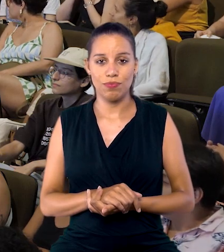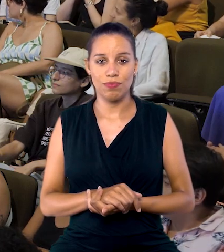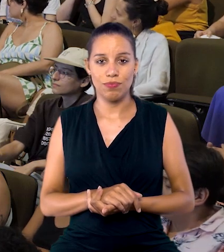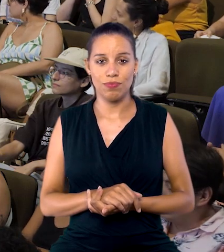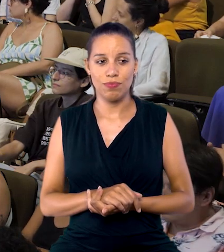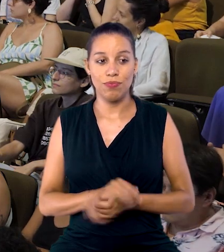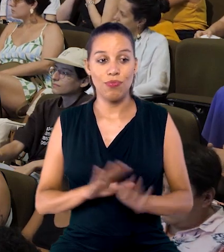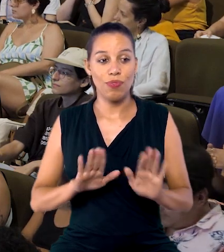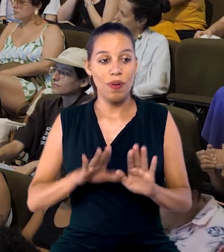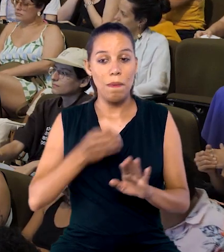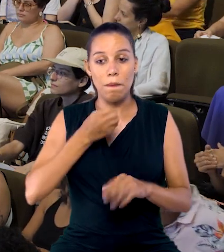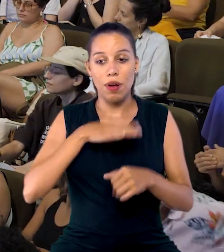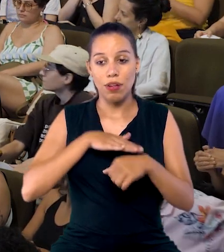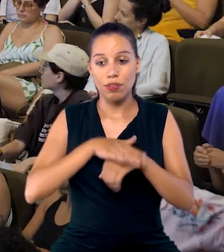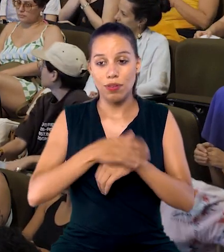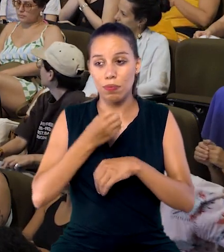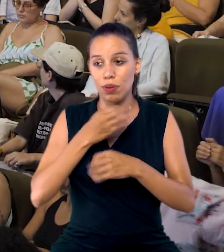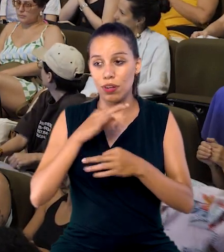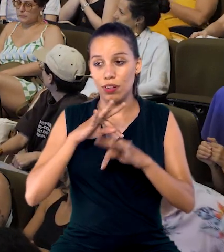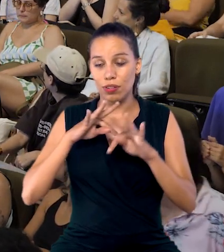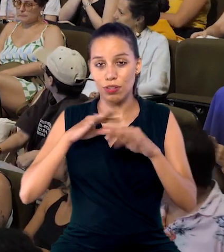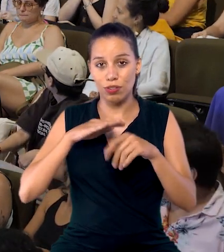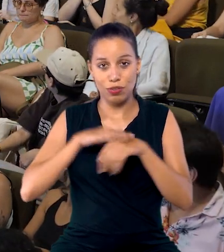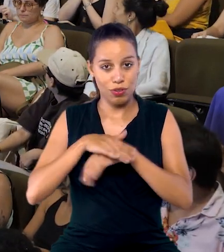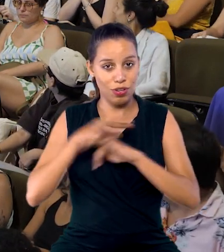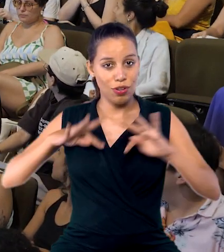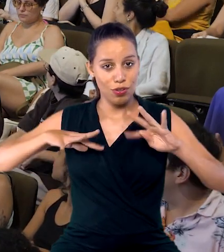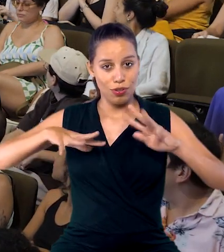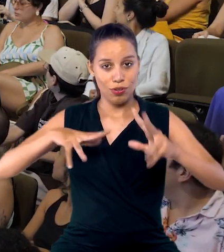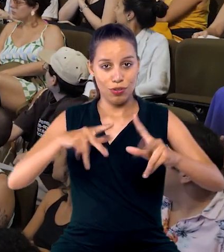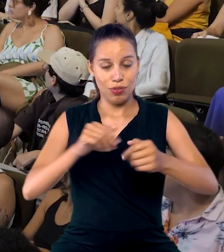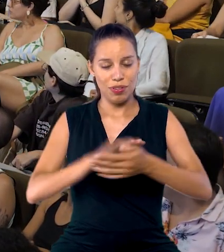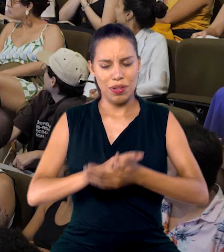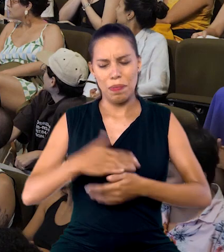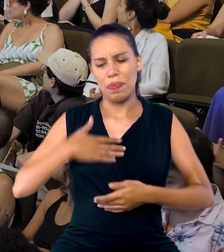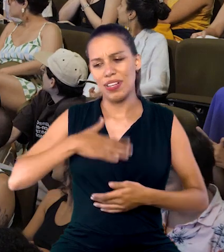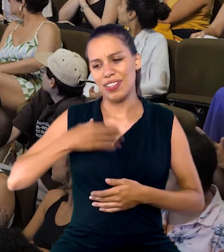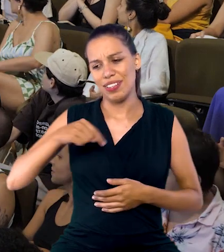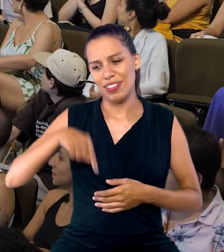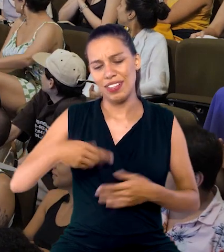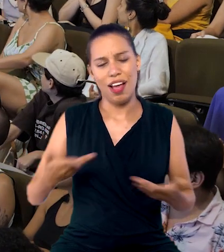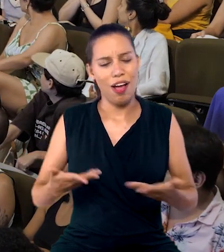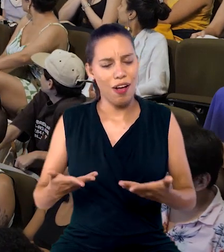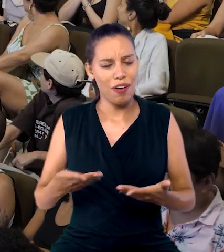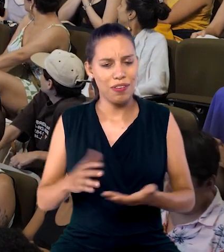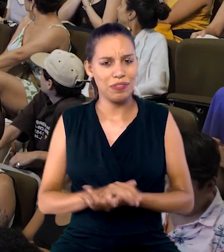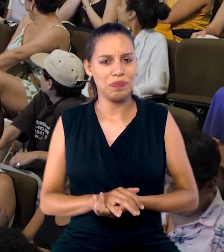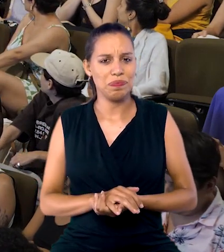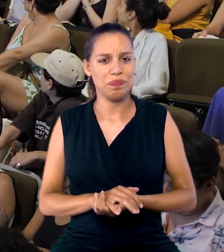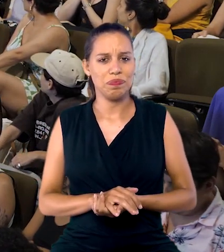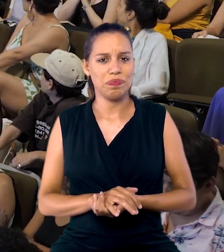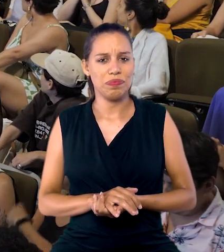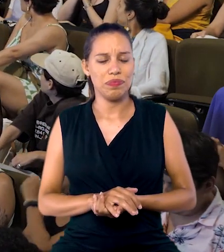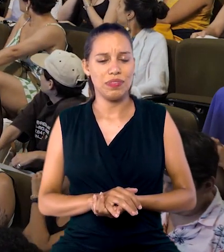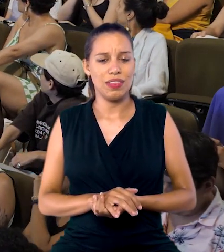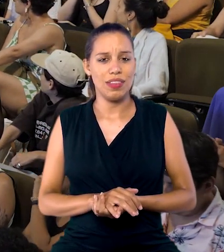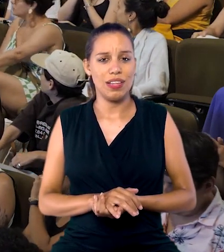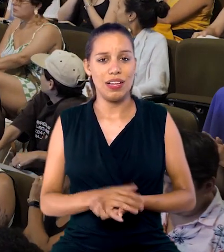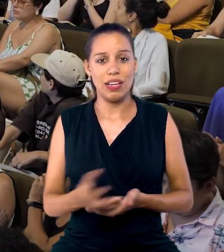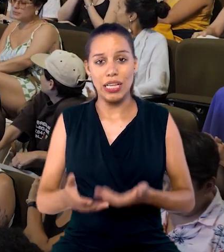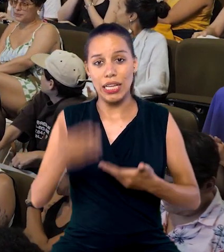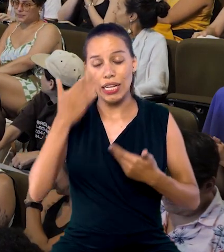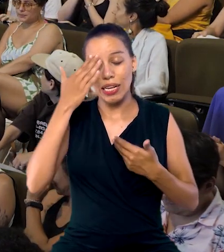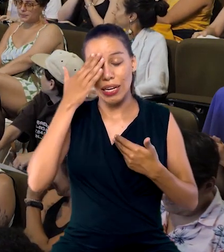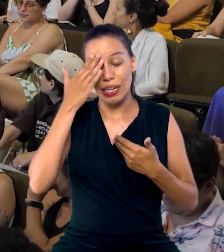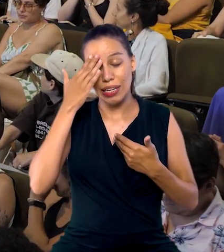Boa noite. Boa noite a todos, muito feliz de estar aqui, que prazer enorme. Eu queria agradecer,